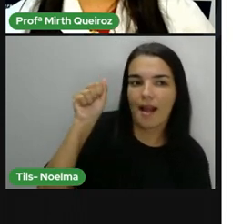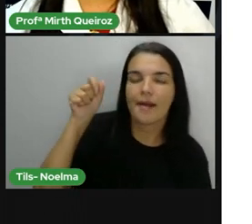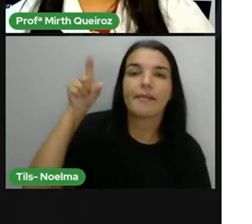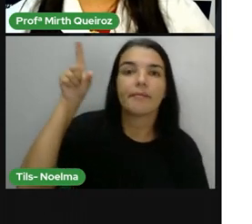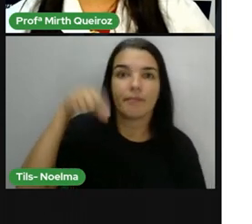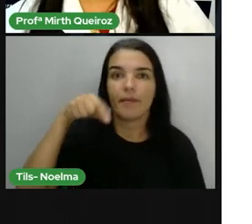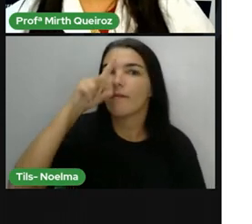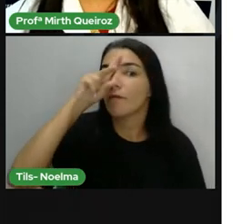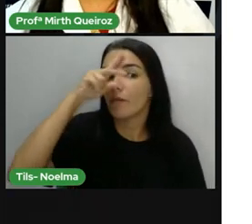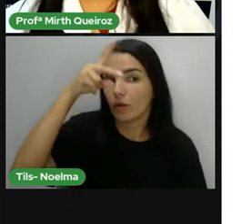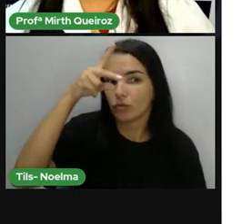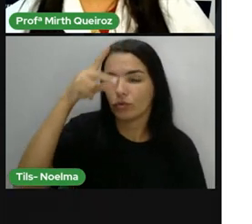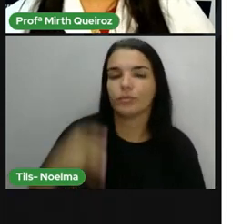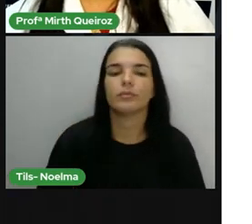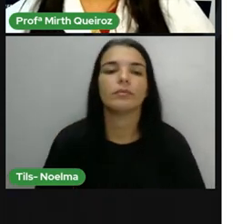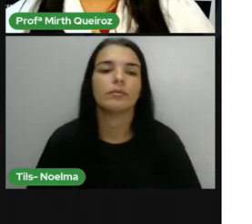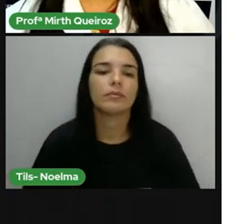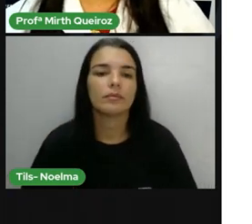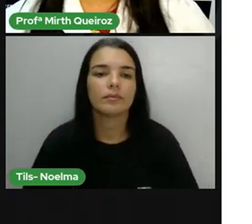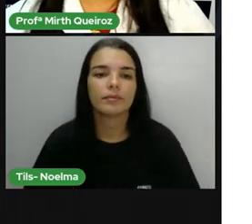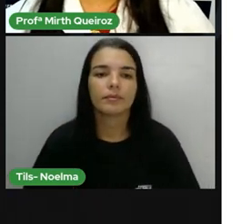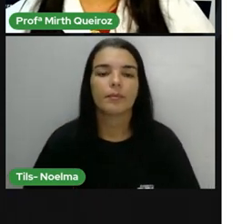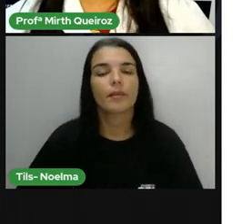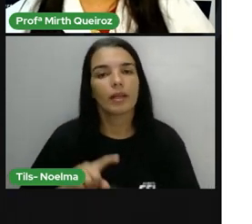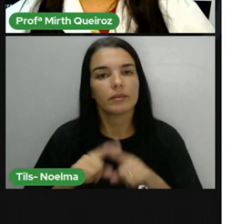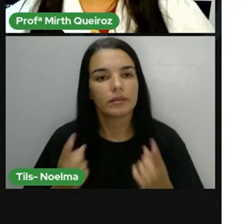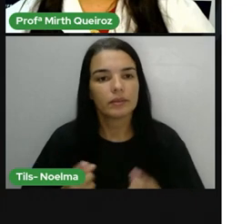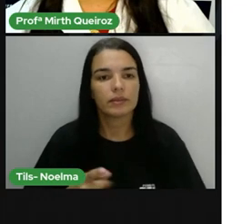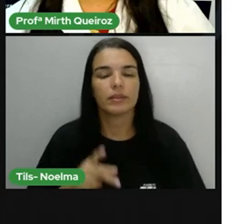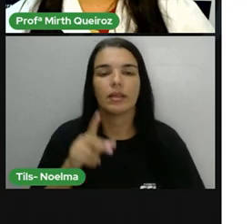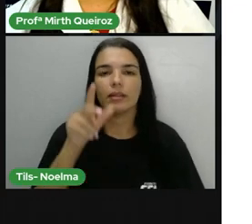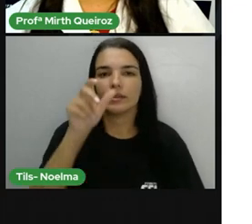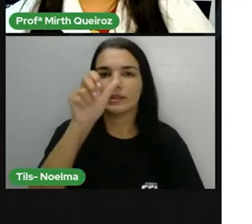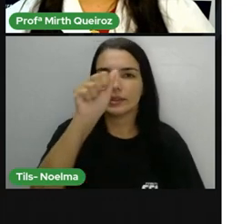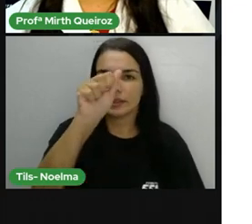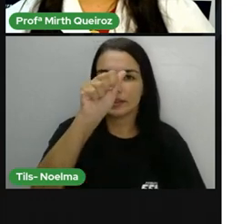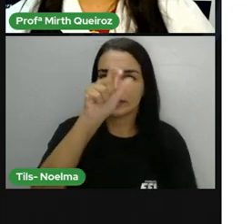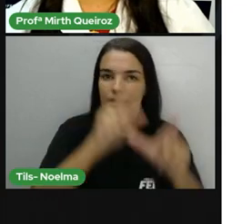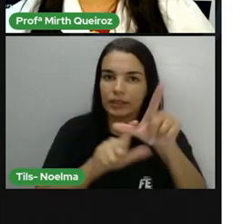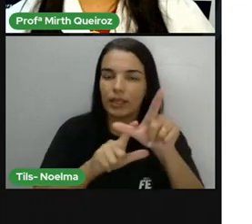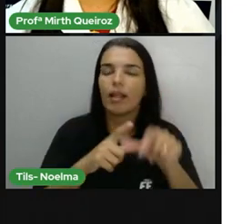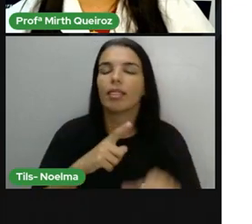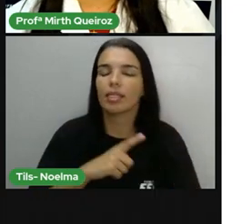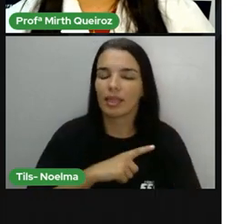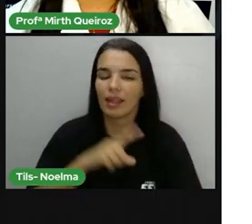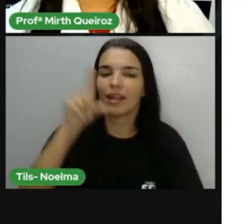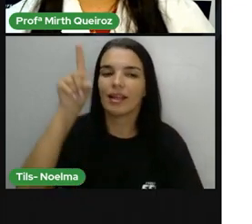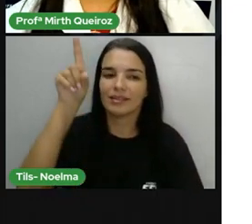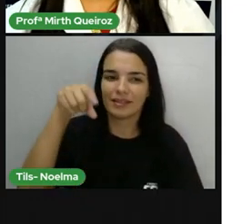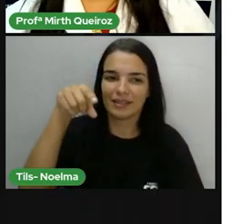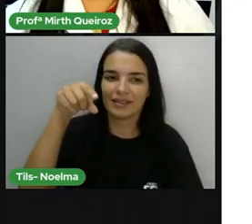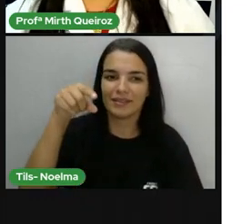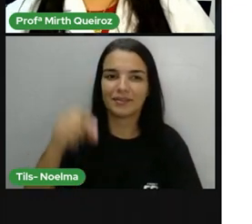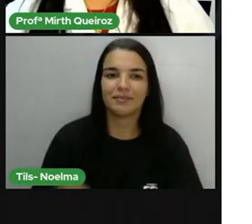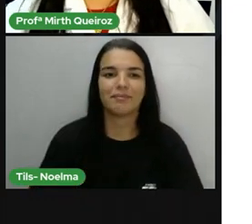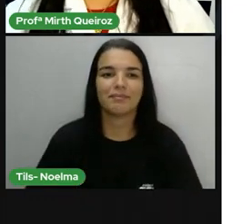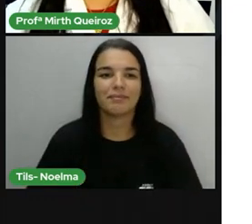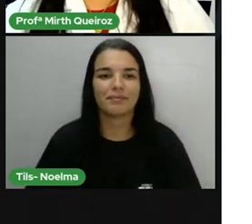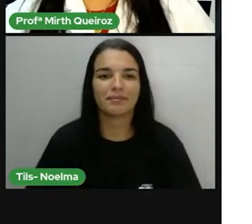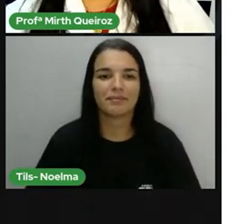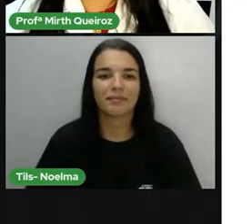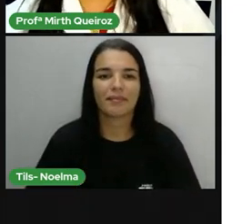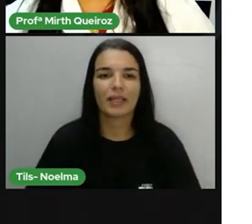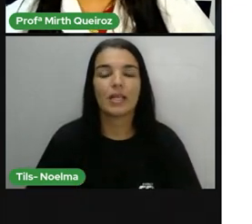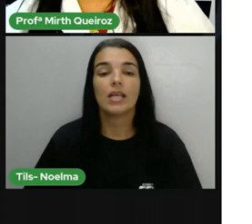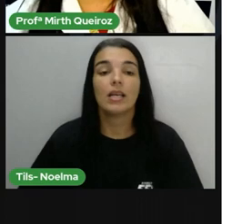a mais forte. Então, paroxítona, terminada em A, leva acento.